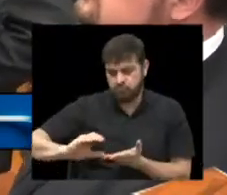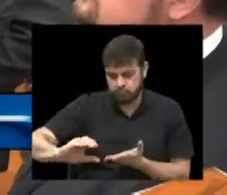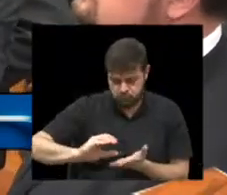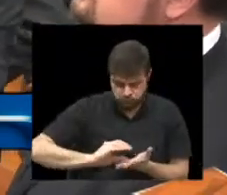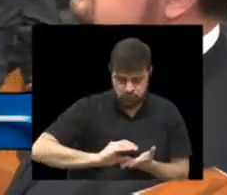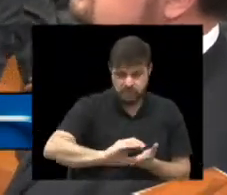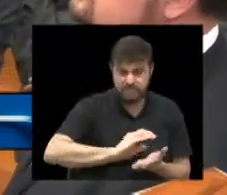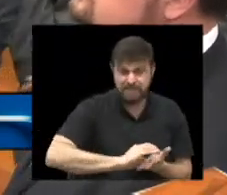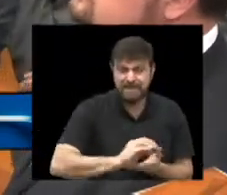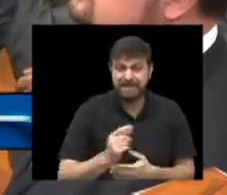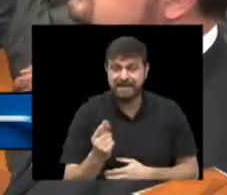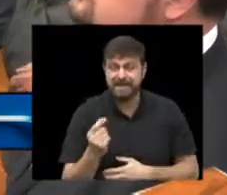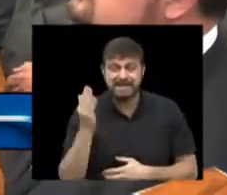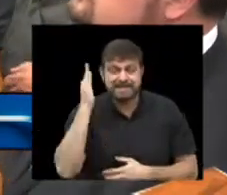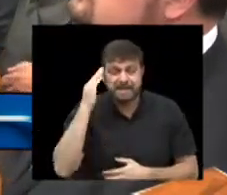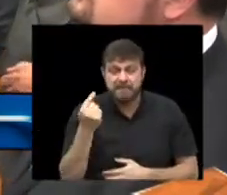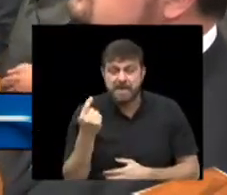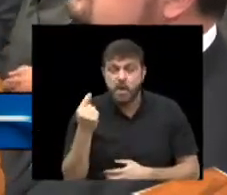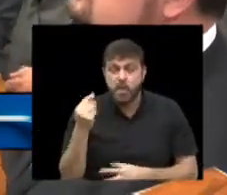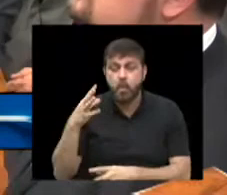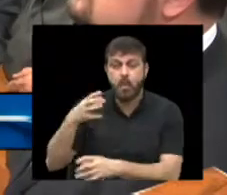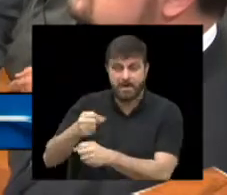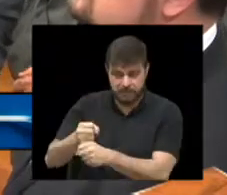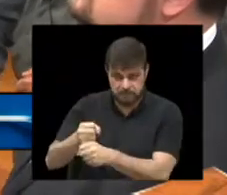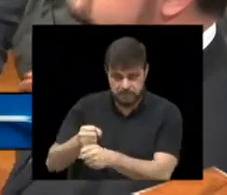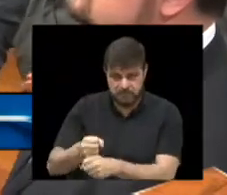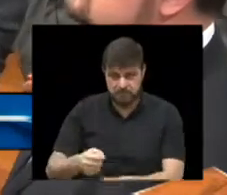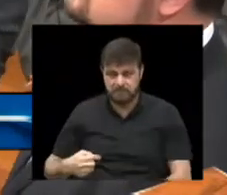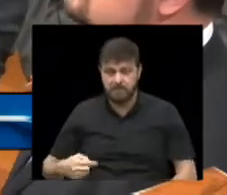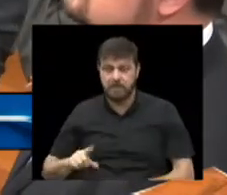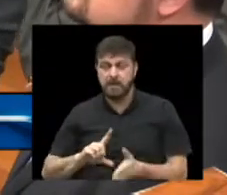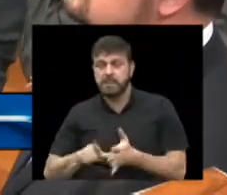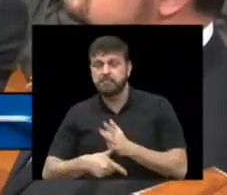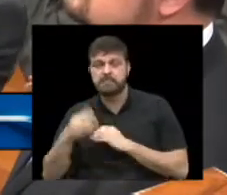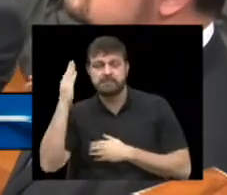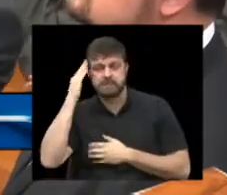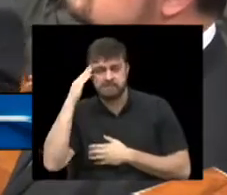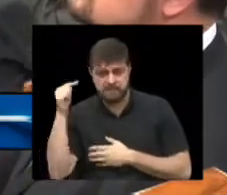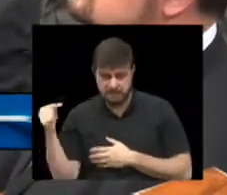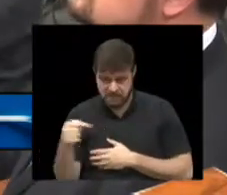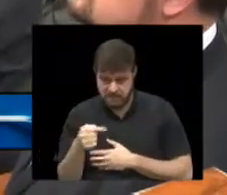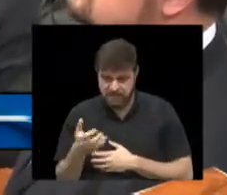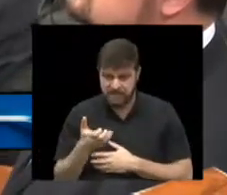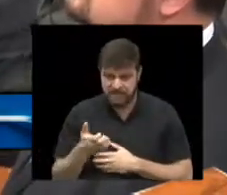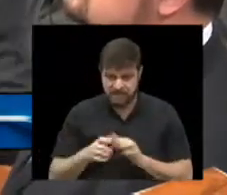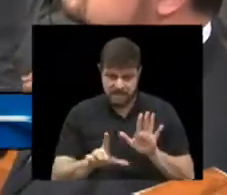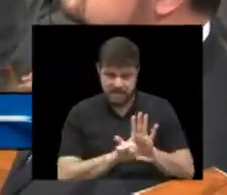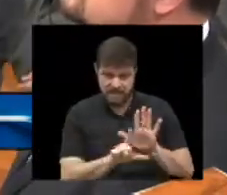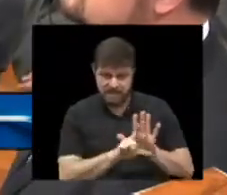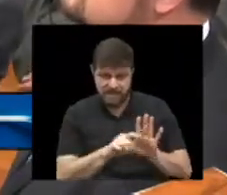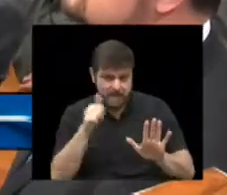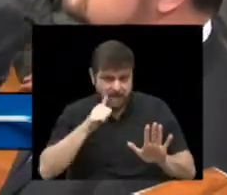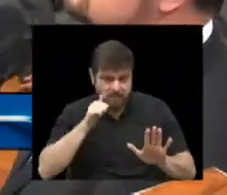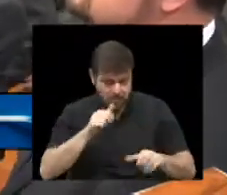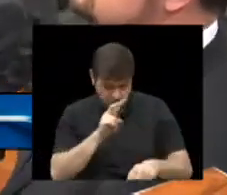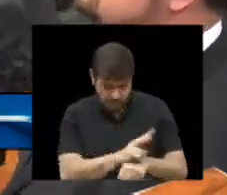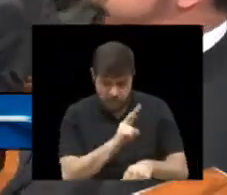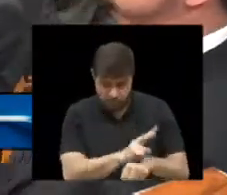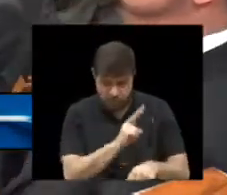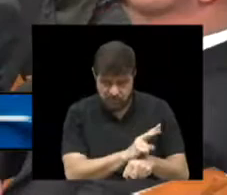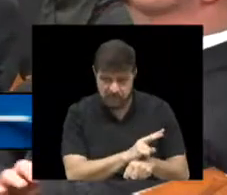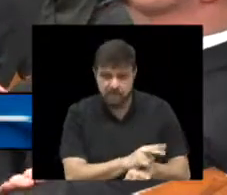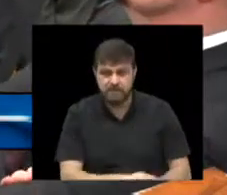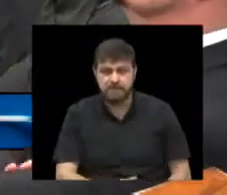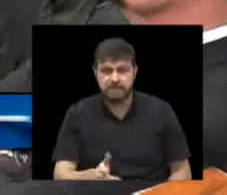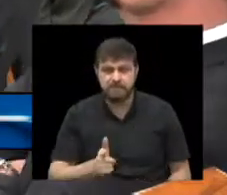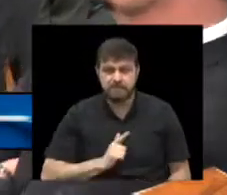que você fizer vai fazer uma emenda, você vai tirar de tal secretaria, por exemplo, a Lei Maria da Penha, isso tem que ser colocado